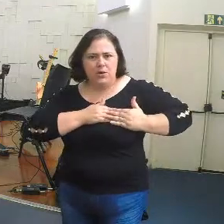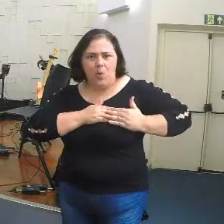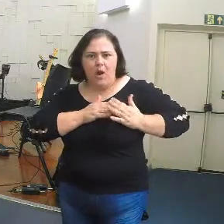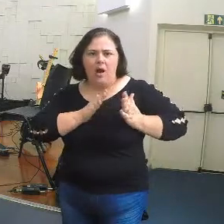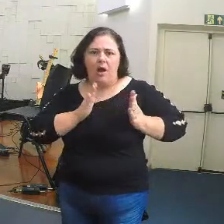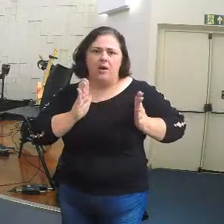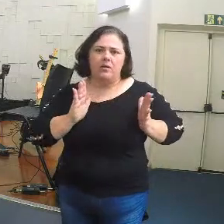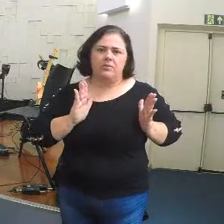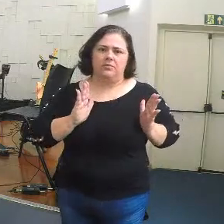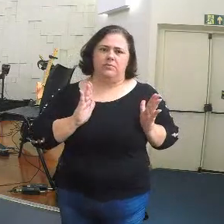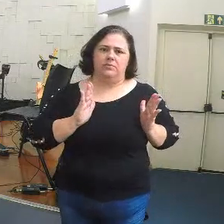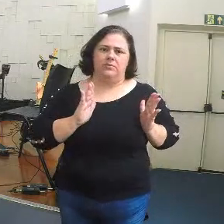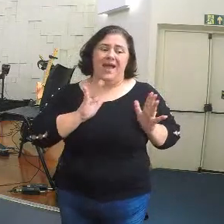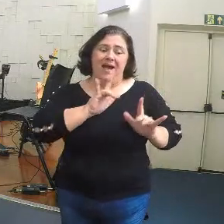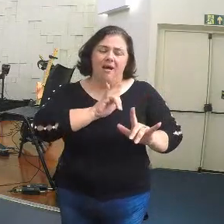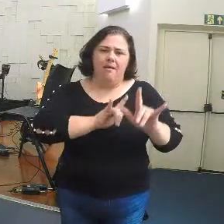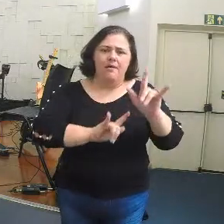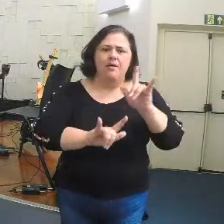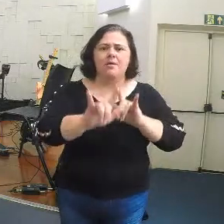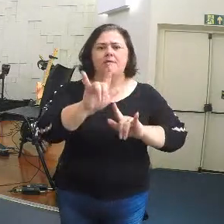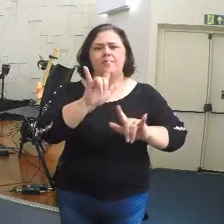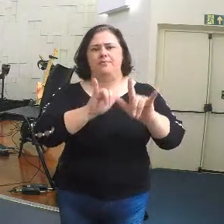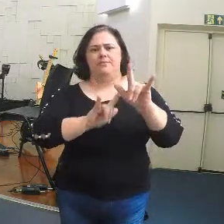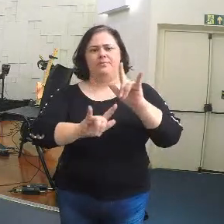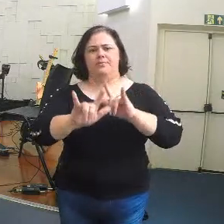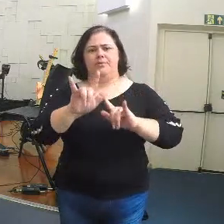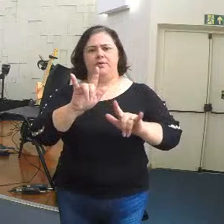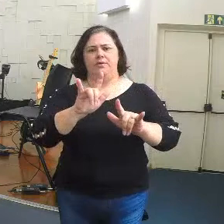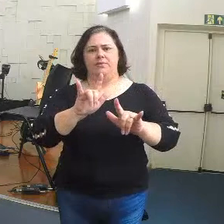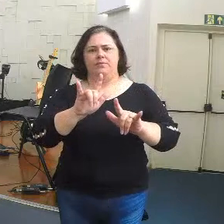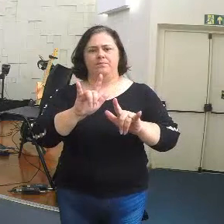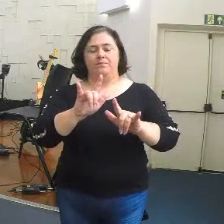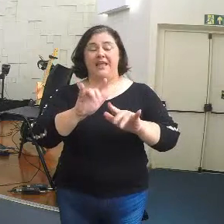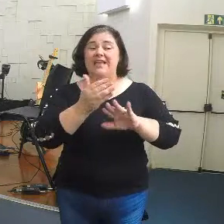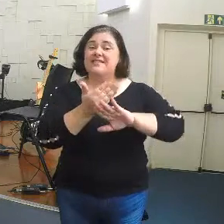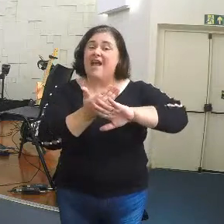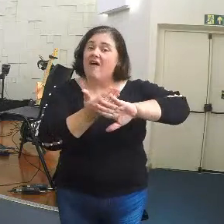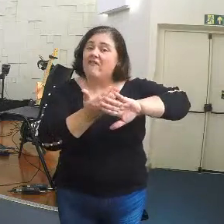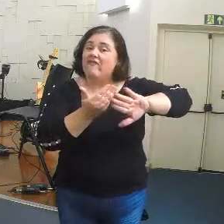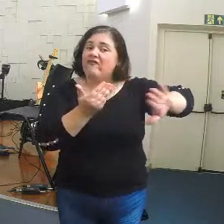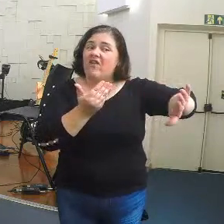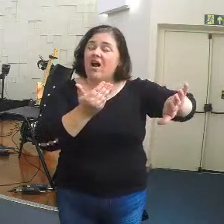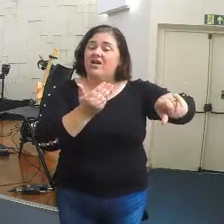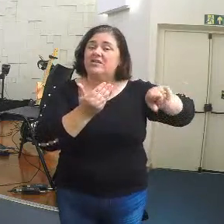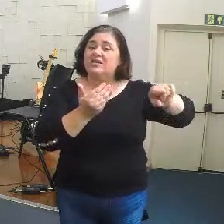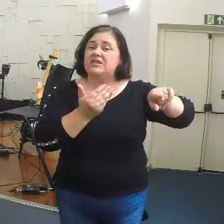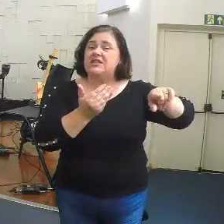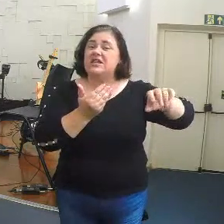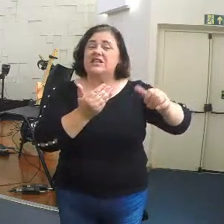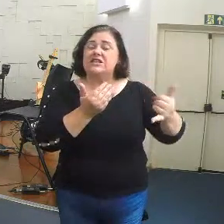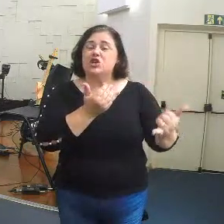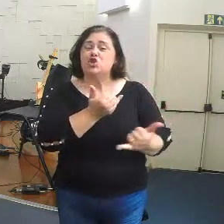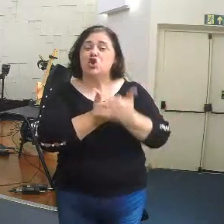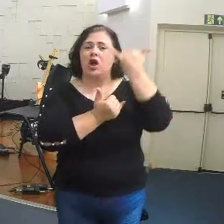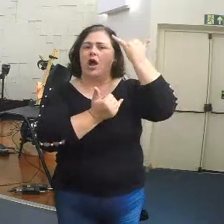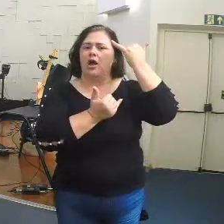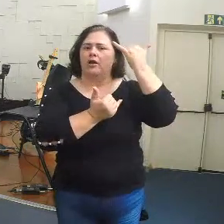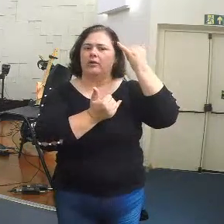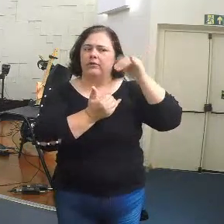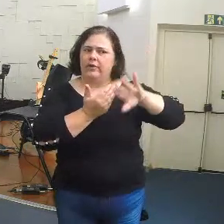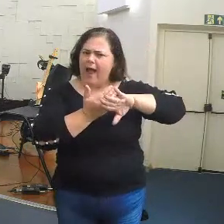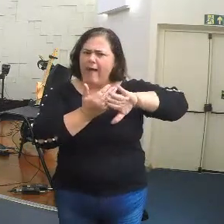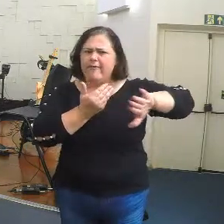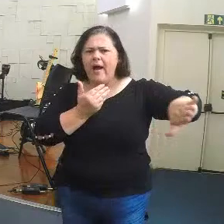Rejeite com toda a força do seu ser os enganadores que racionalizam isso.